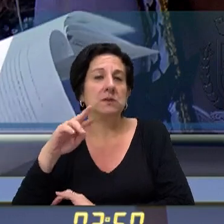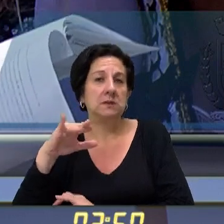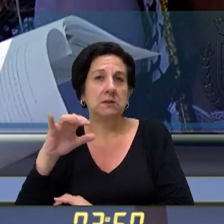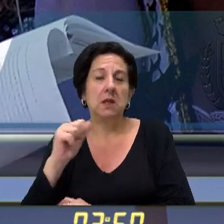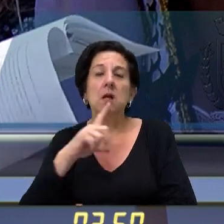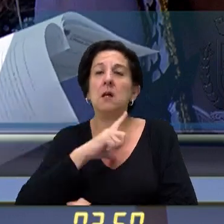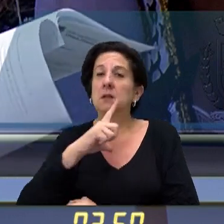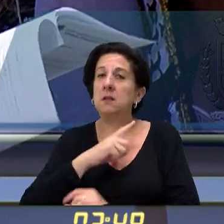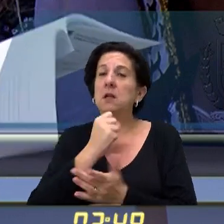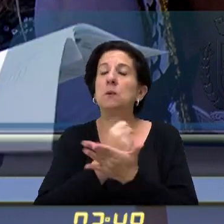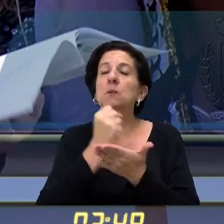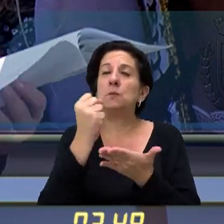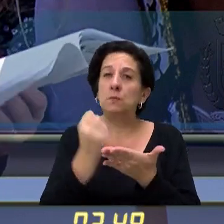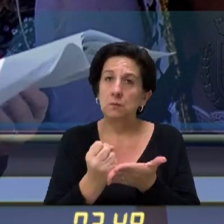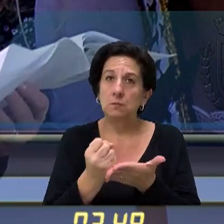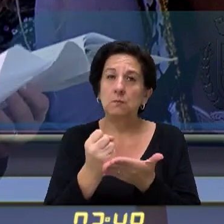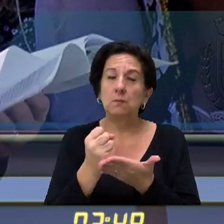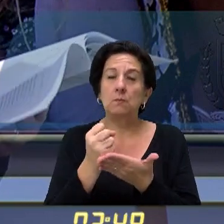nós temos aqui os documentos